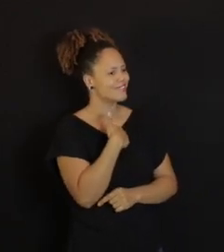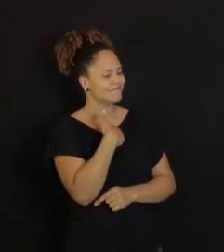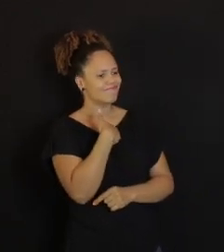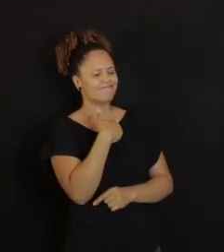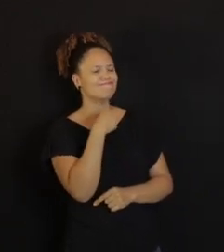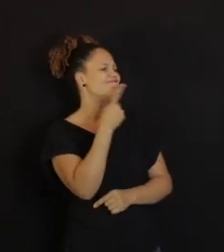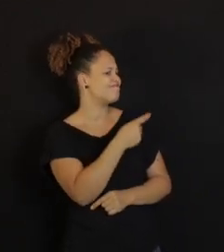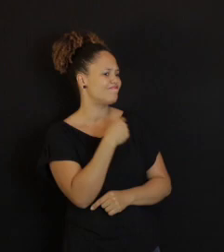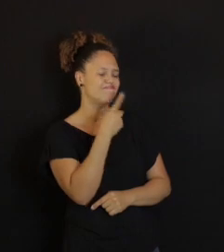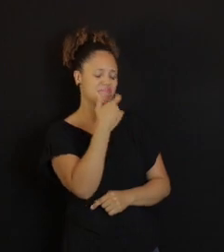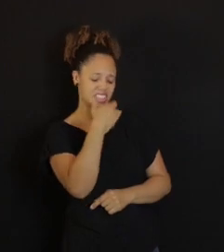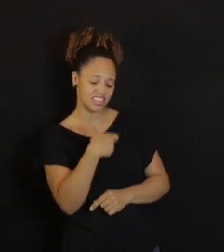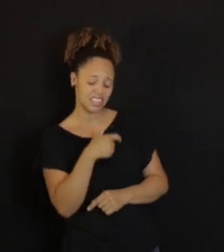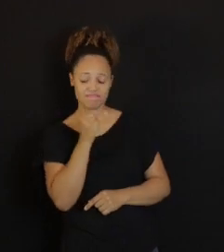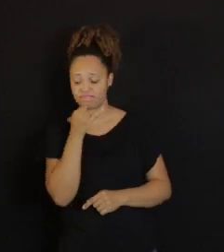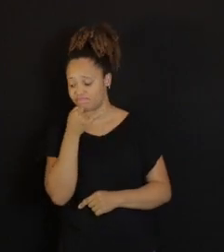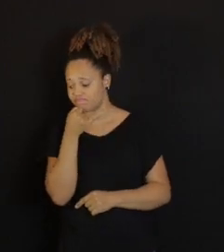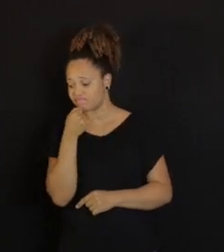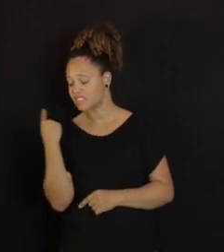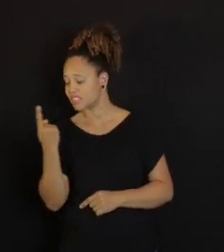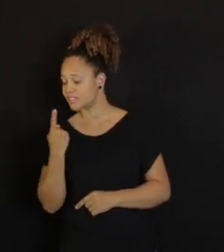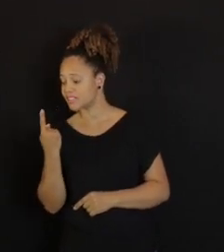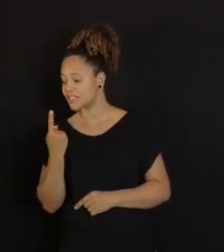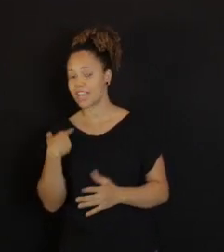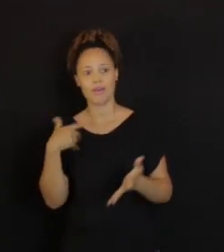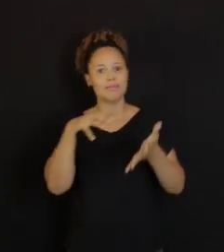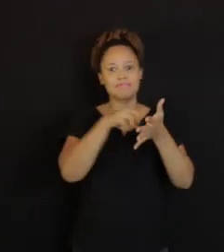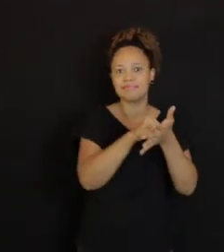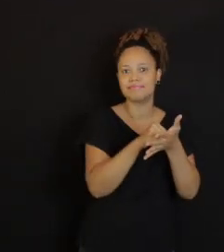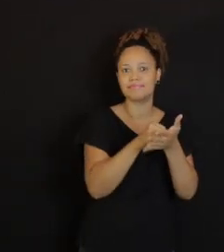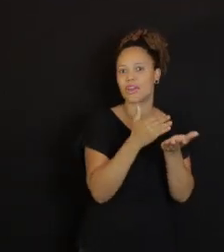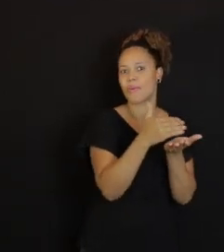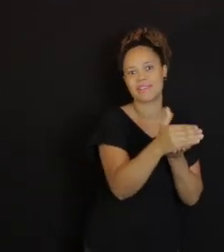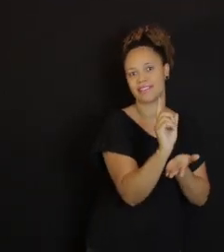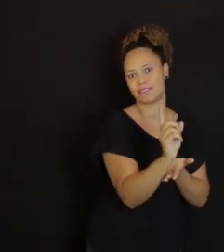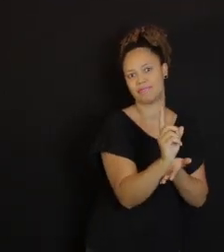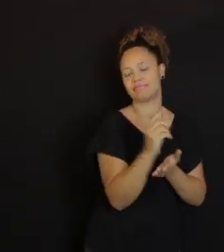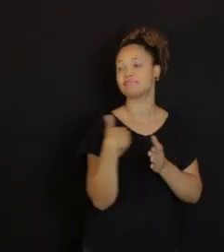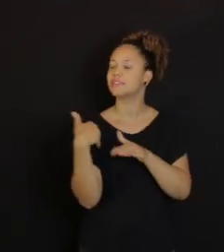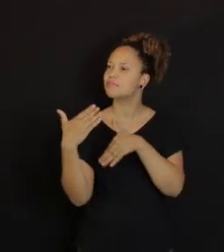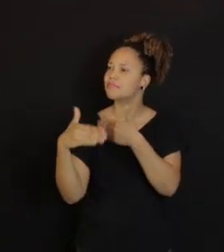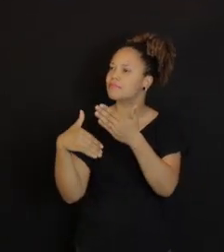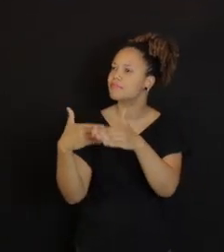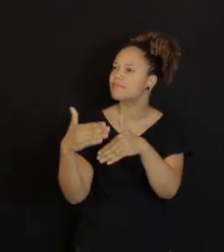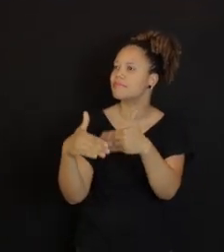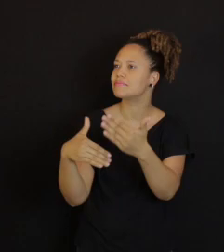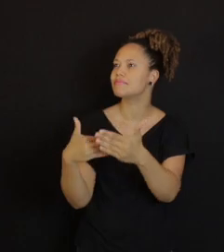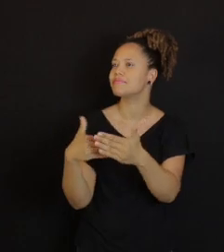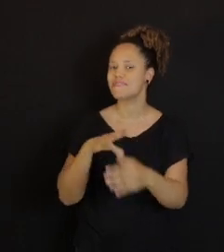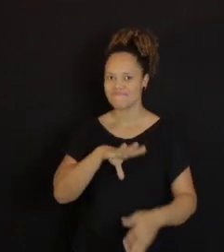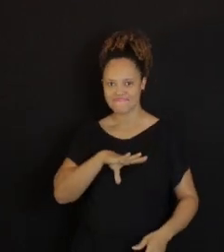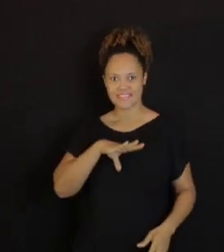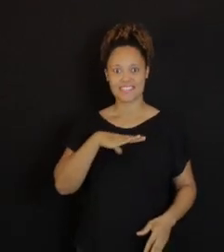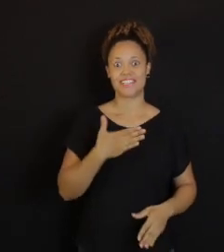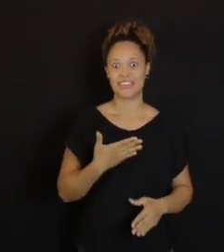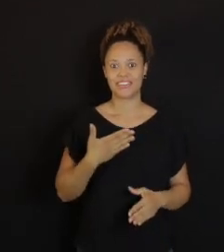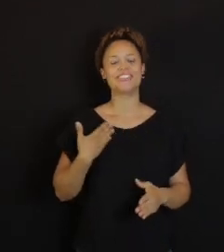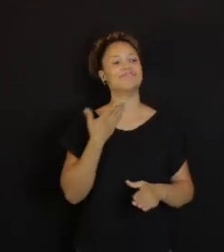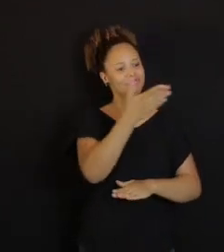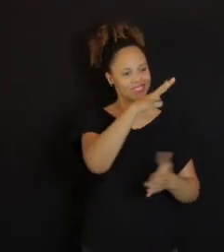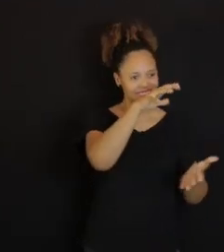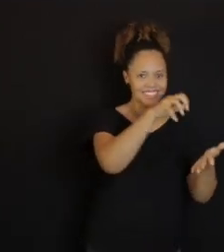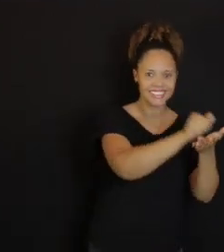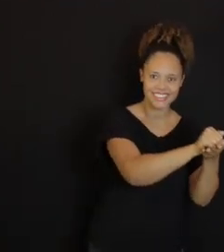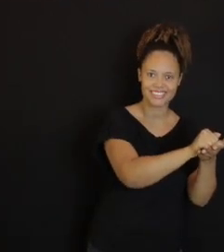aquela capacidade, então eu não me inscrevia para começar. Até que o dia que eu criei coragem, fui lá, fiz a